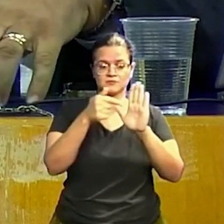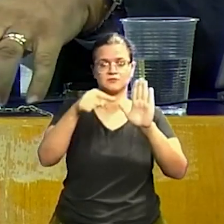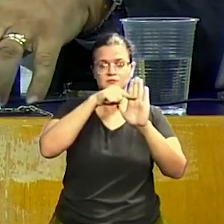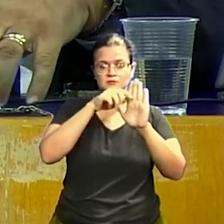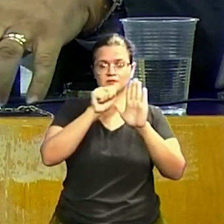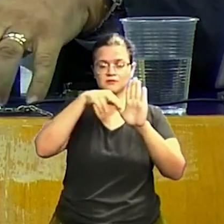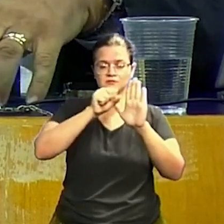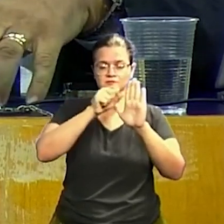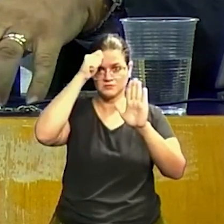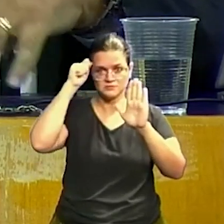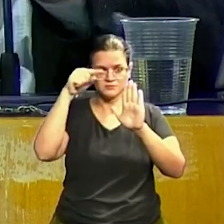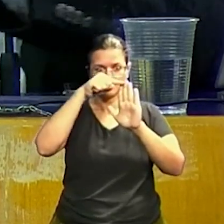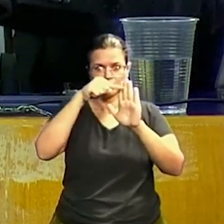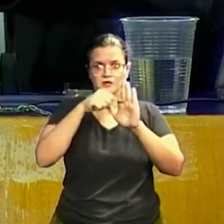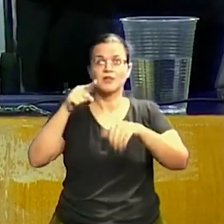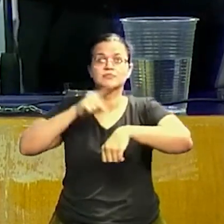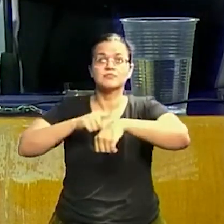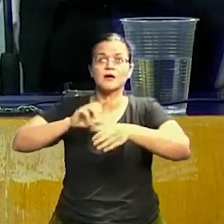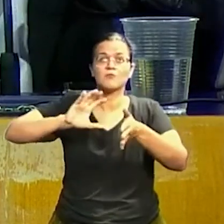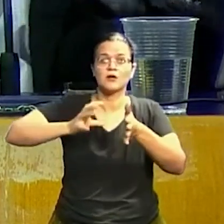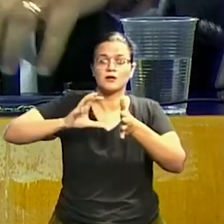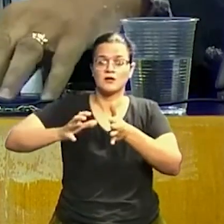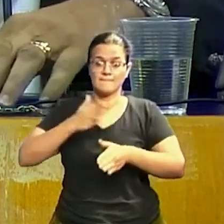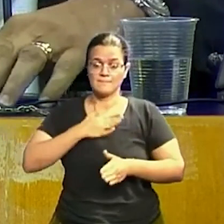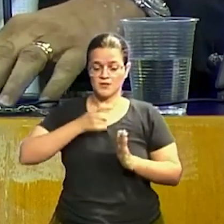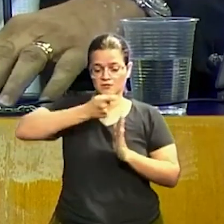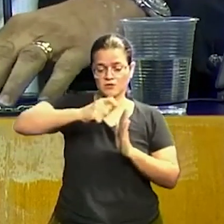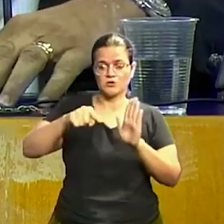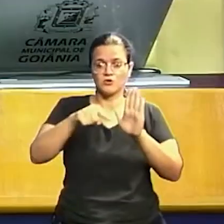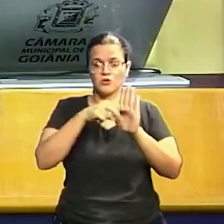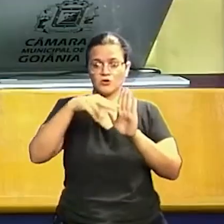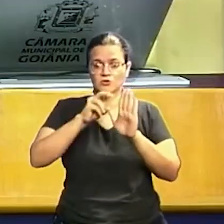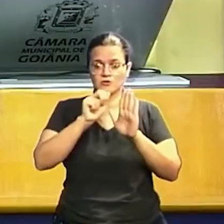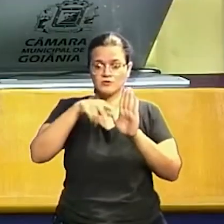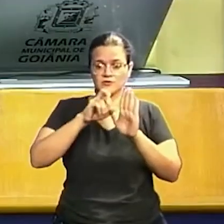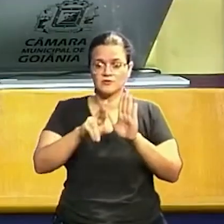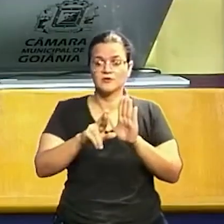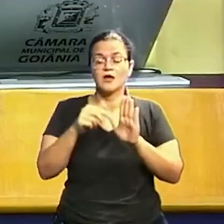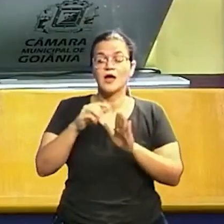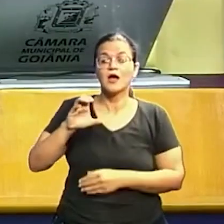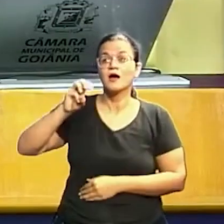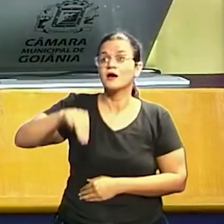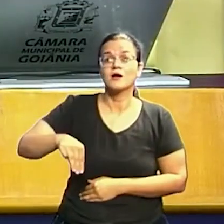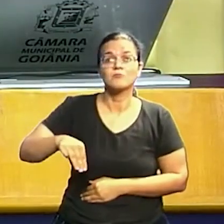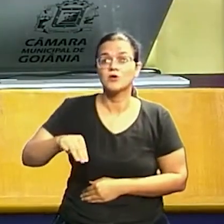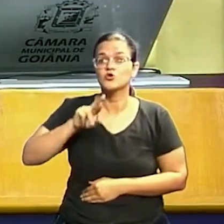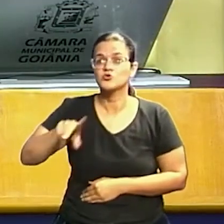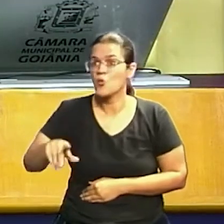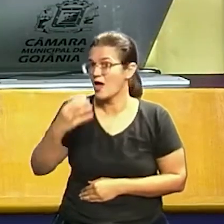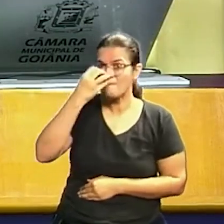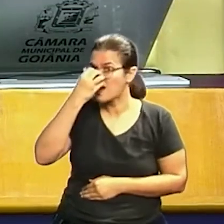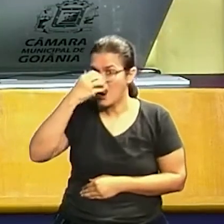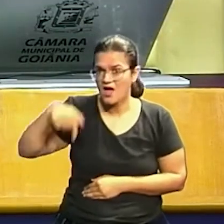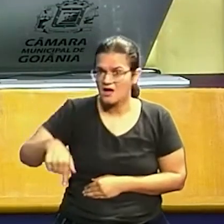embaixo, vereador Anselmo Pereira. É tempo de liderança. E com a minha letra está Sargento Novandir. A Câmara não é circo,